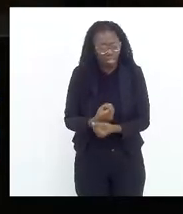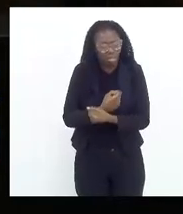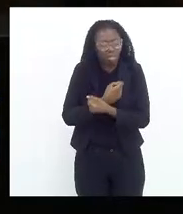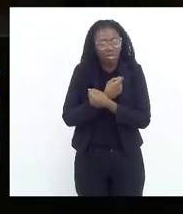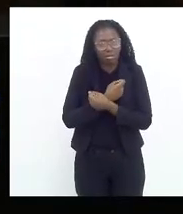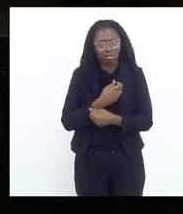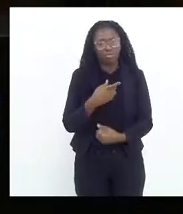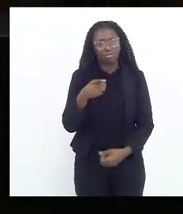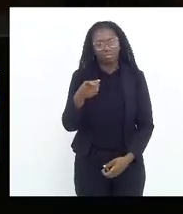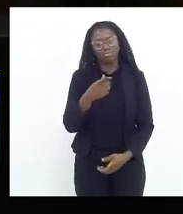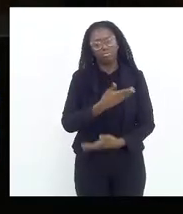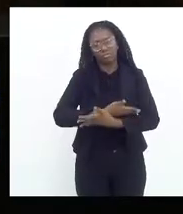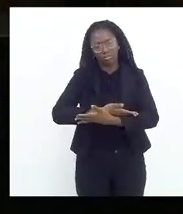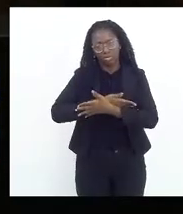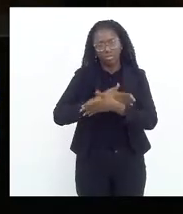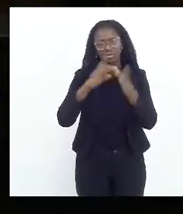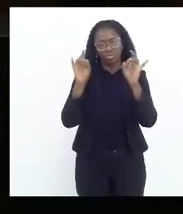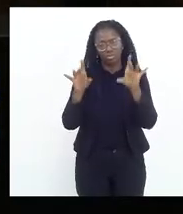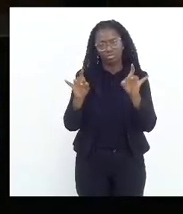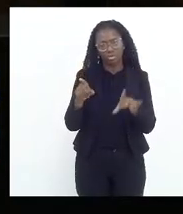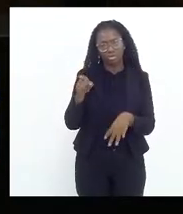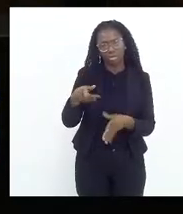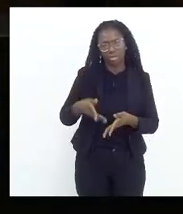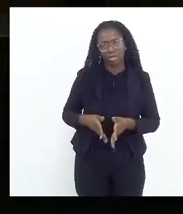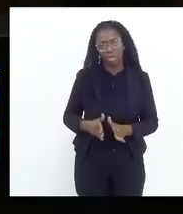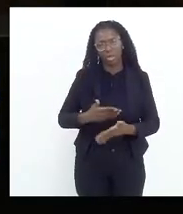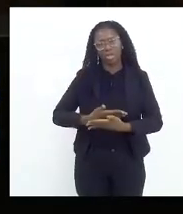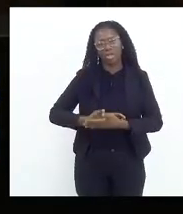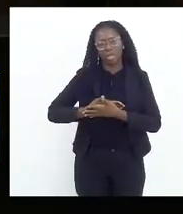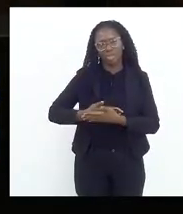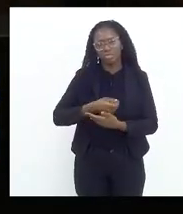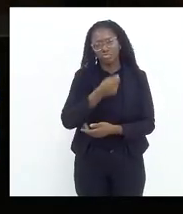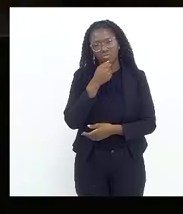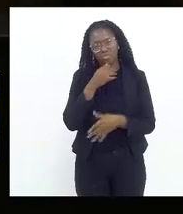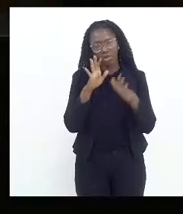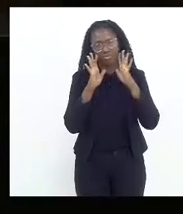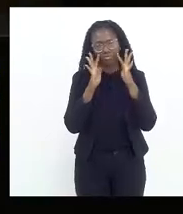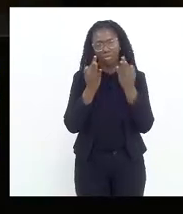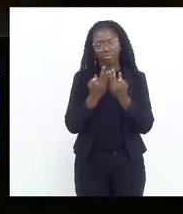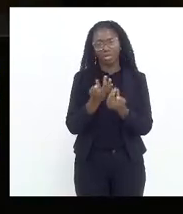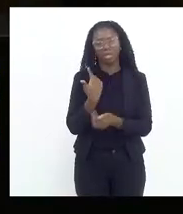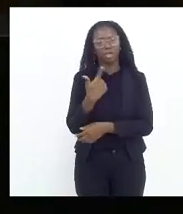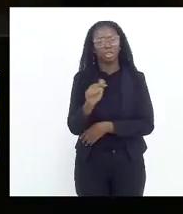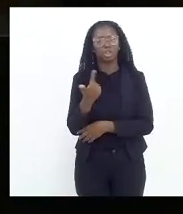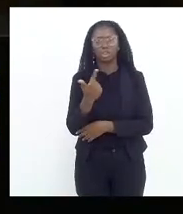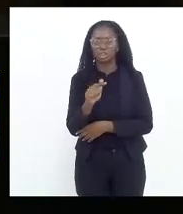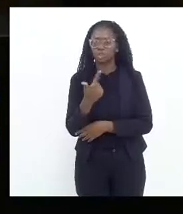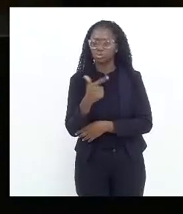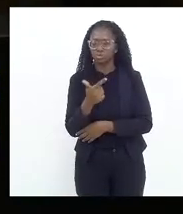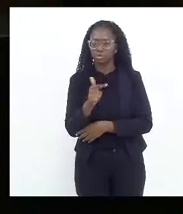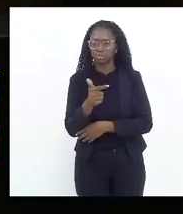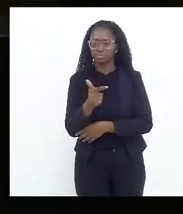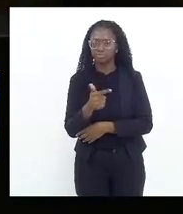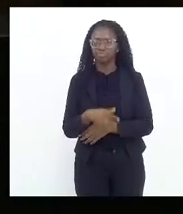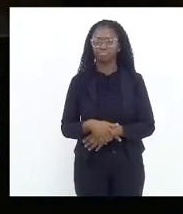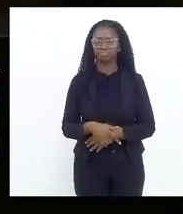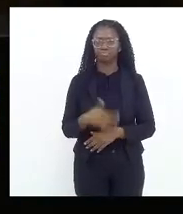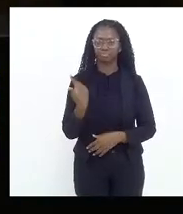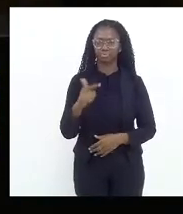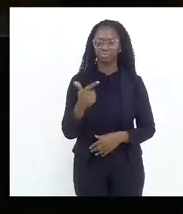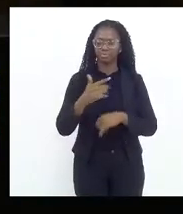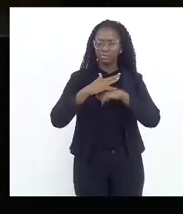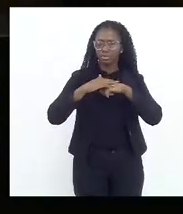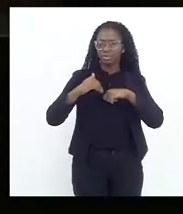em especial esses recém-nascidos órfãos, que não têm esse